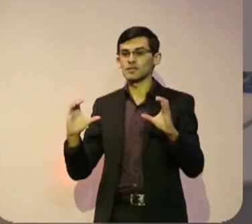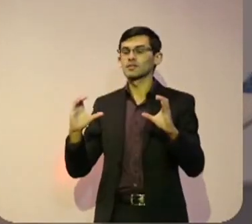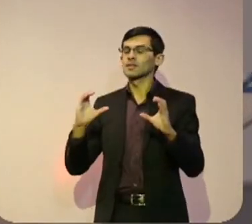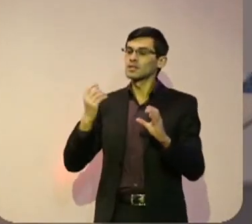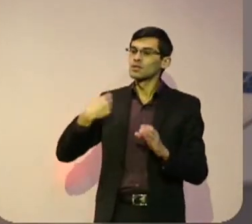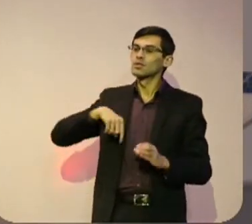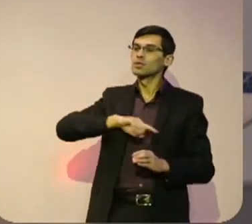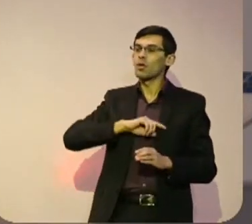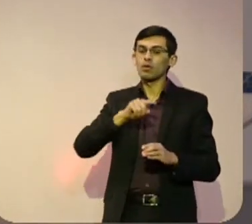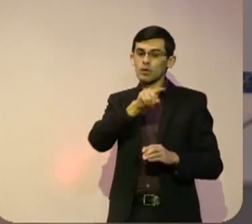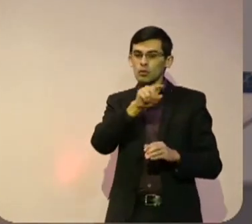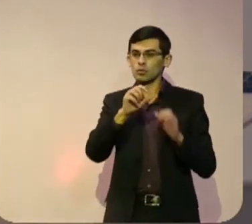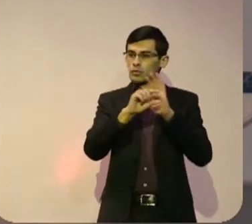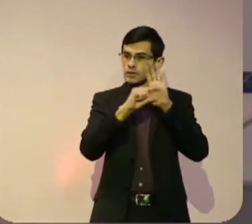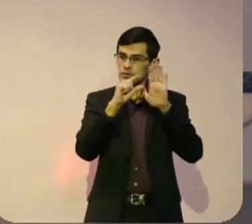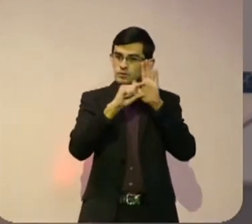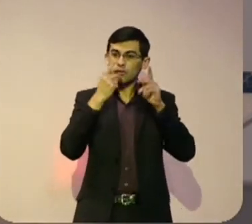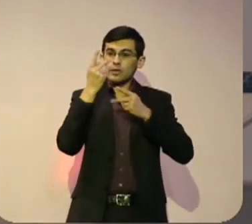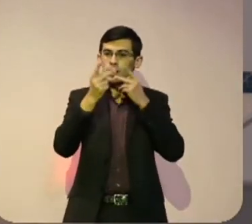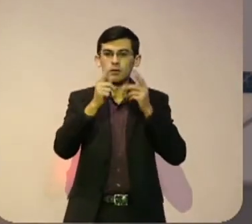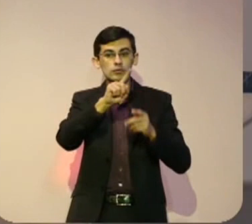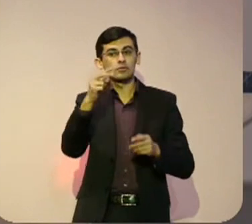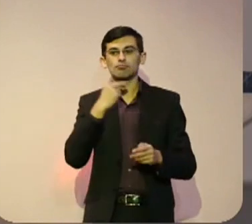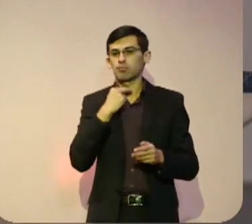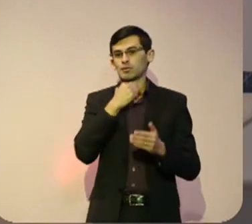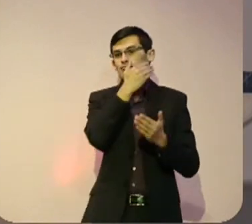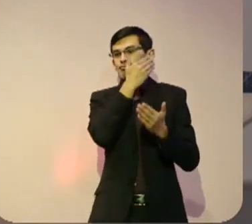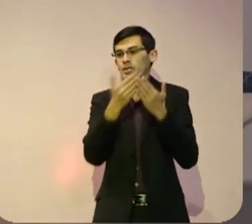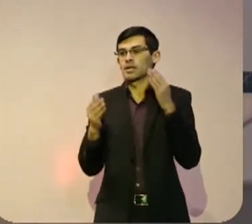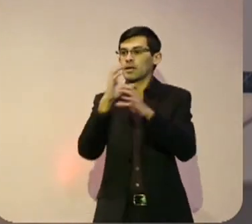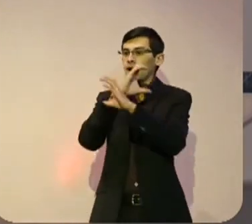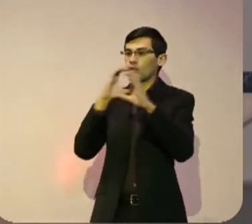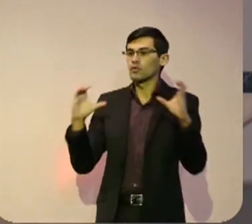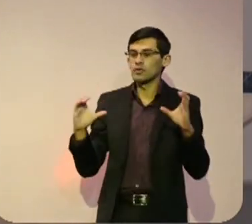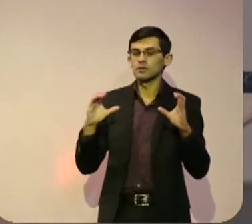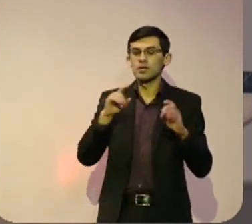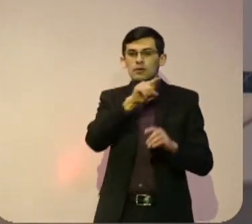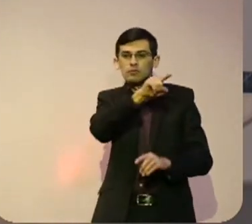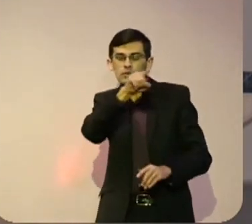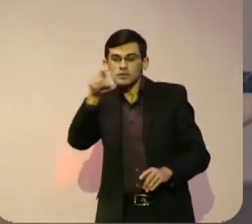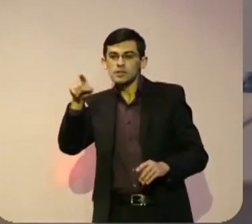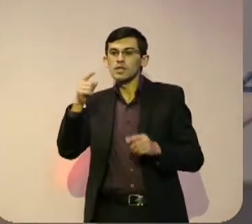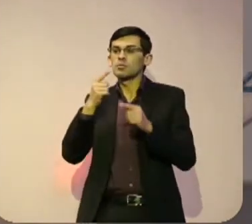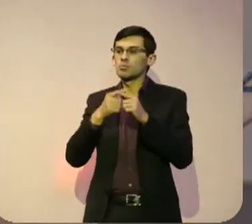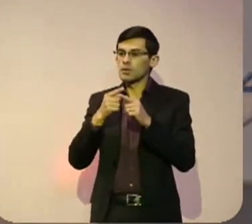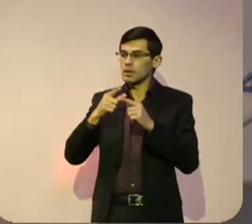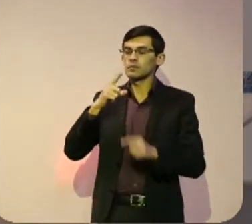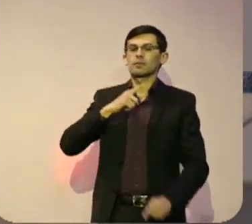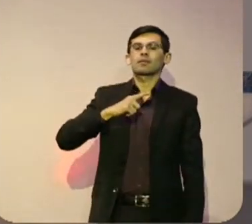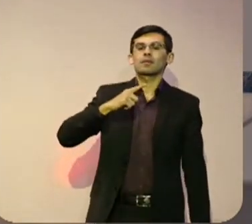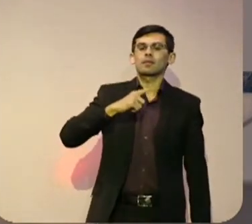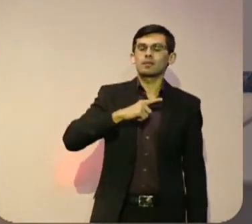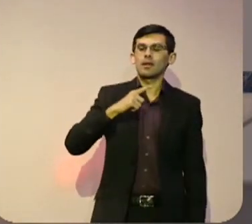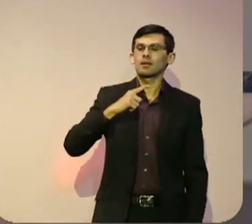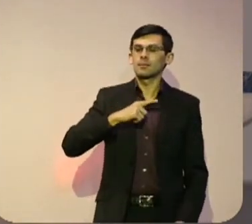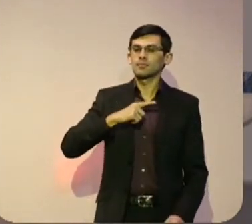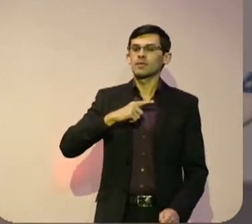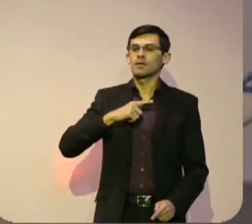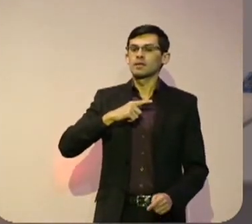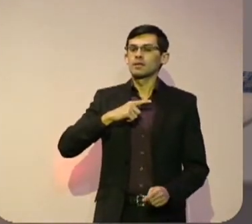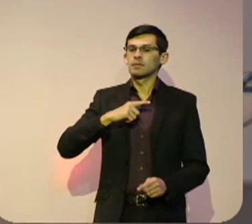Portanto, não percam a confiança, versículo 35, a confiança de vocês, porque ela tem